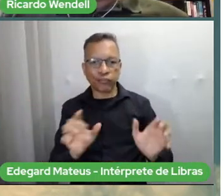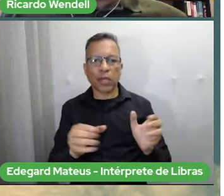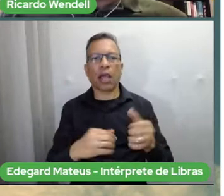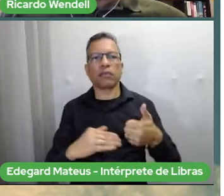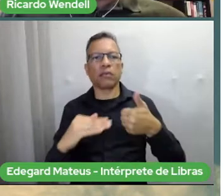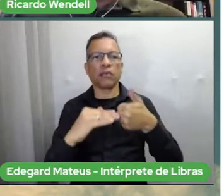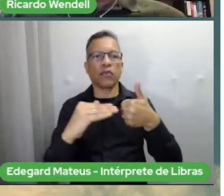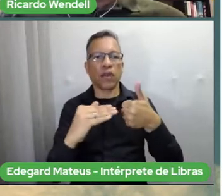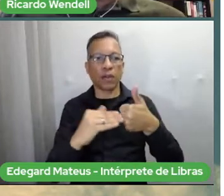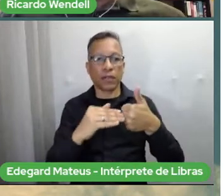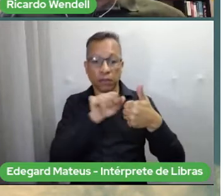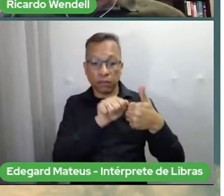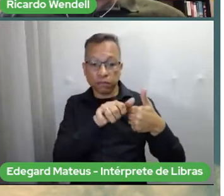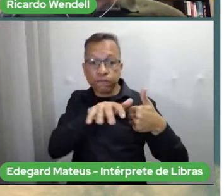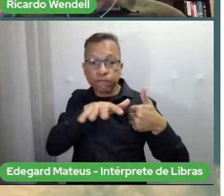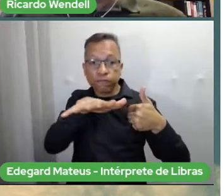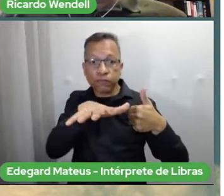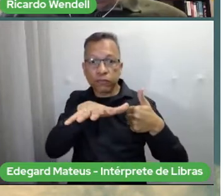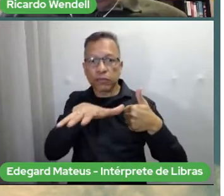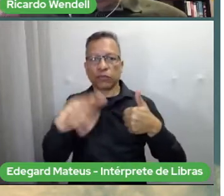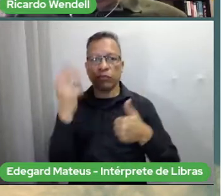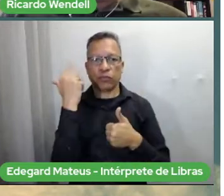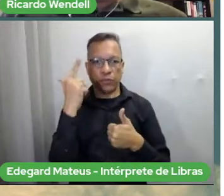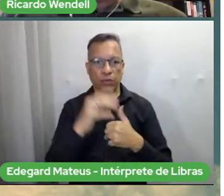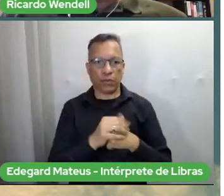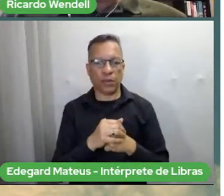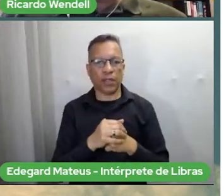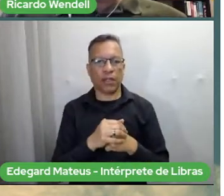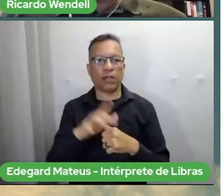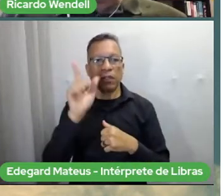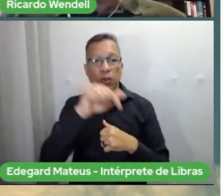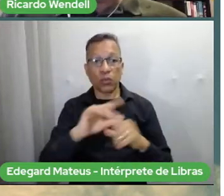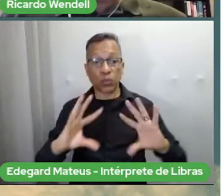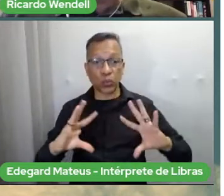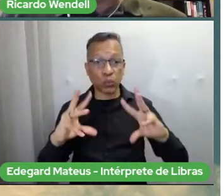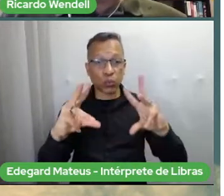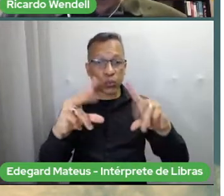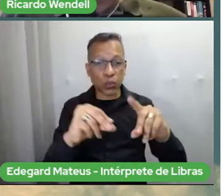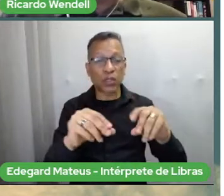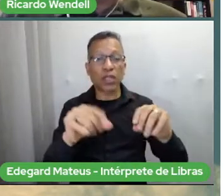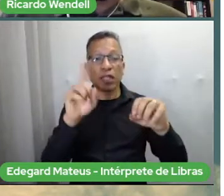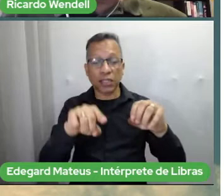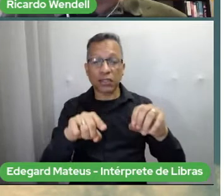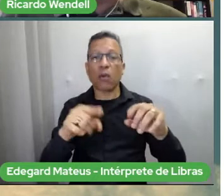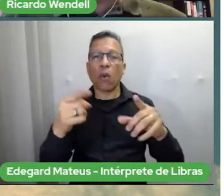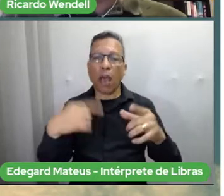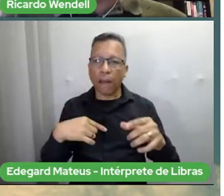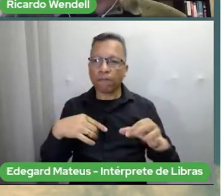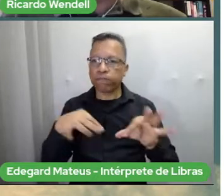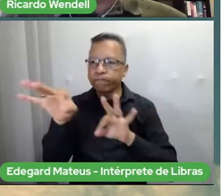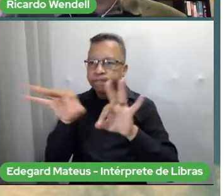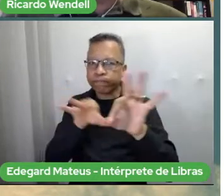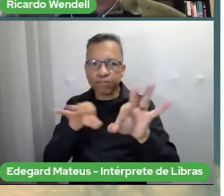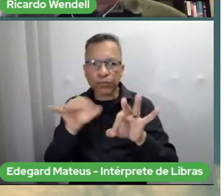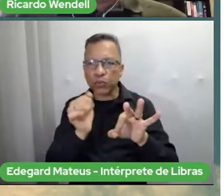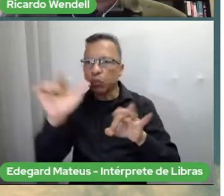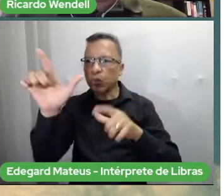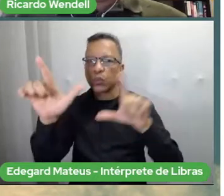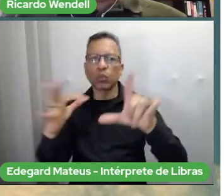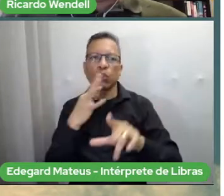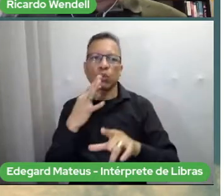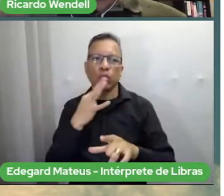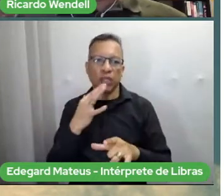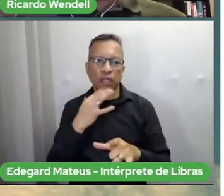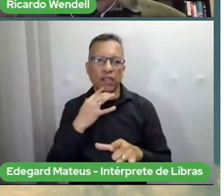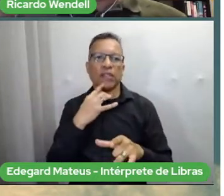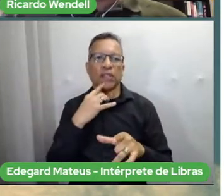domínios naturais do negócio. Então, esses domínios já são mapeados por outras atividades que a gente conhece em entrega de software moderno.